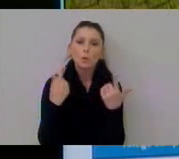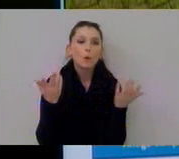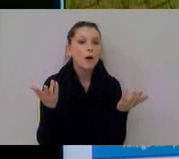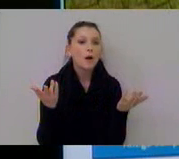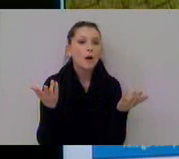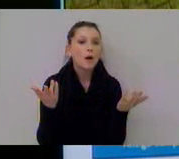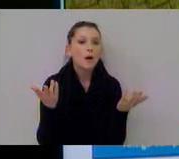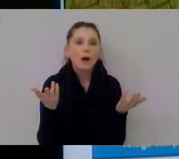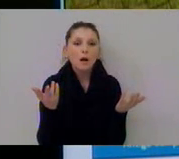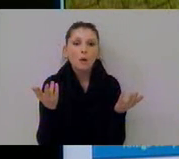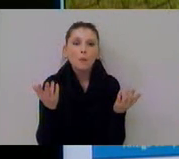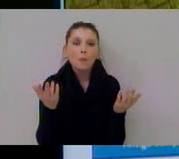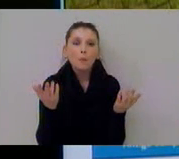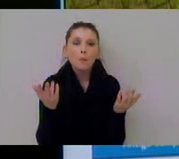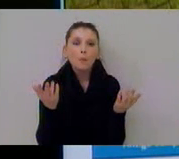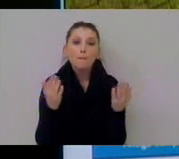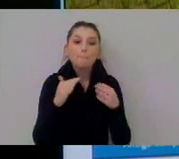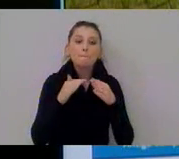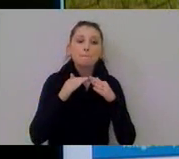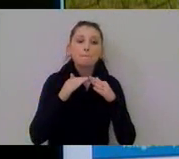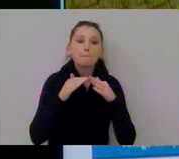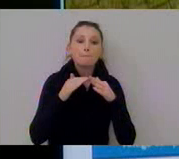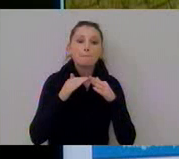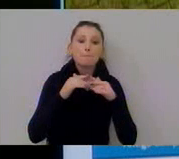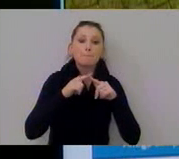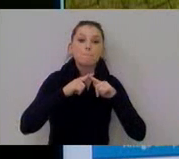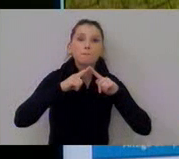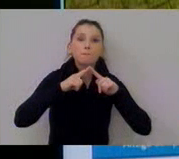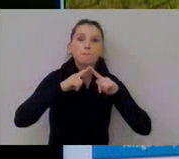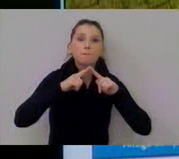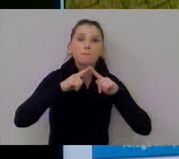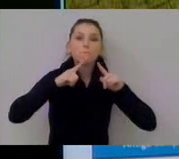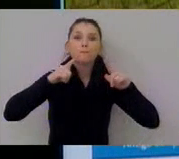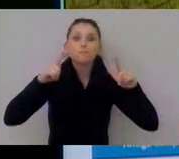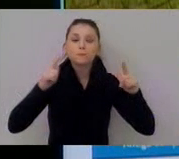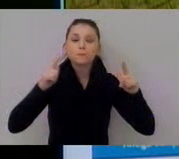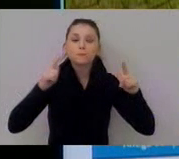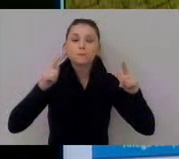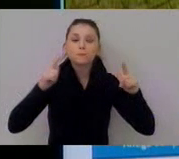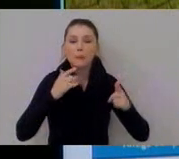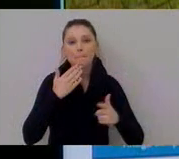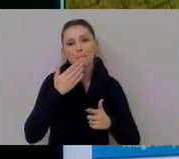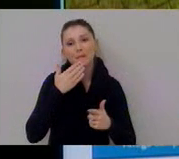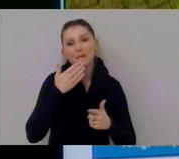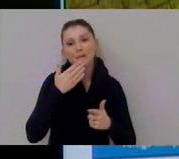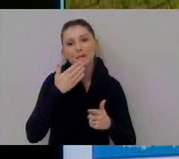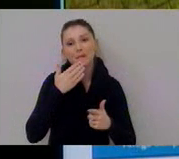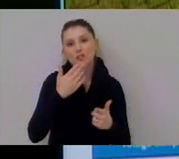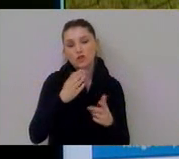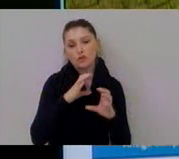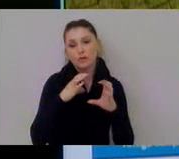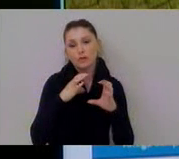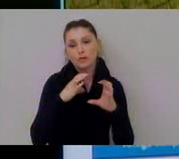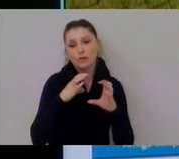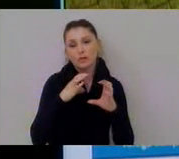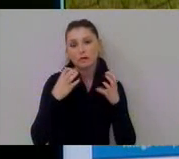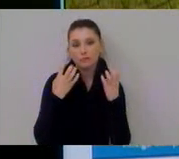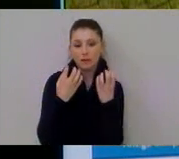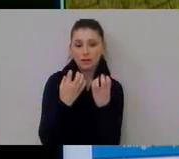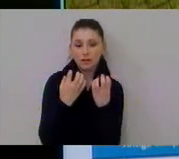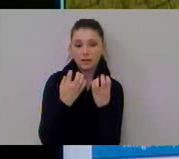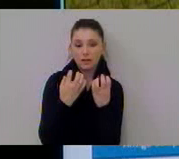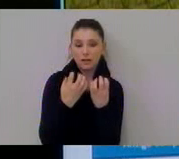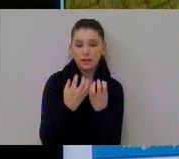pedidos da comunidade, os maiores anseios da comunidade, e